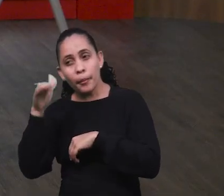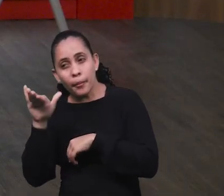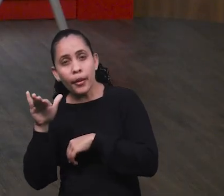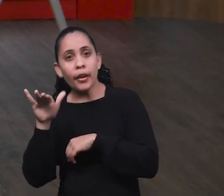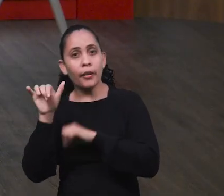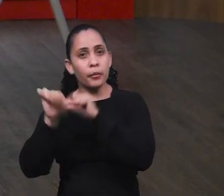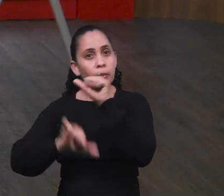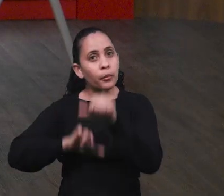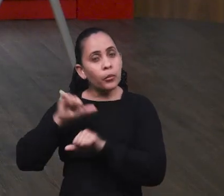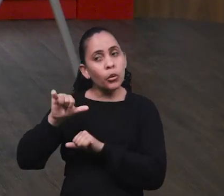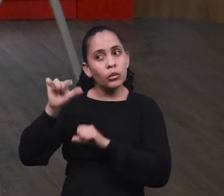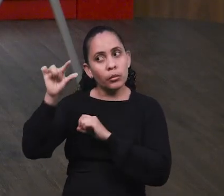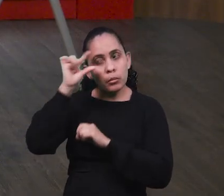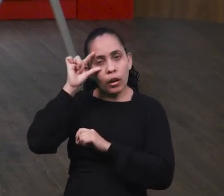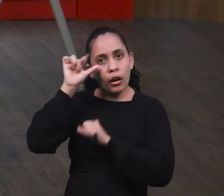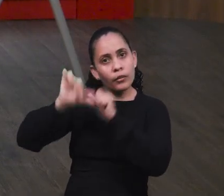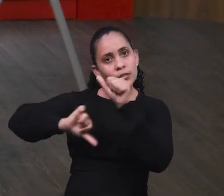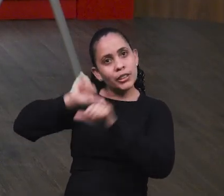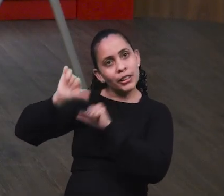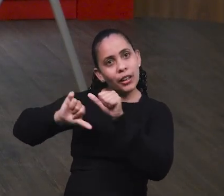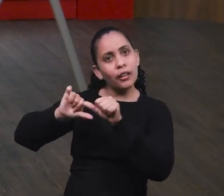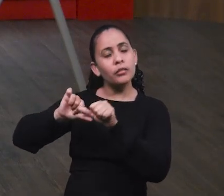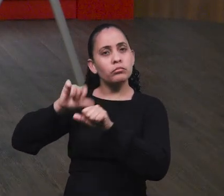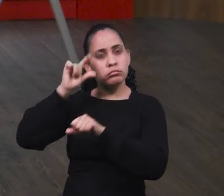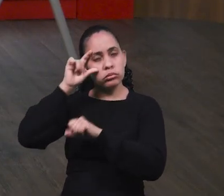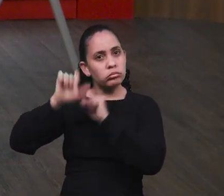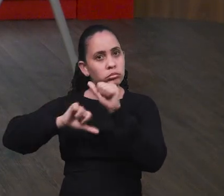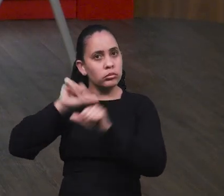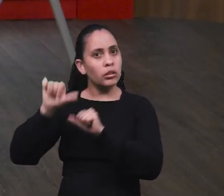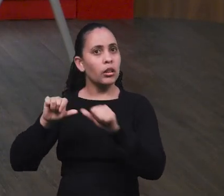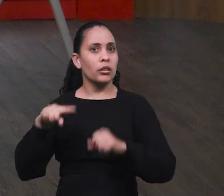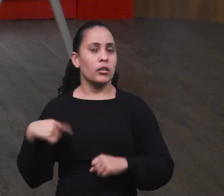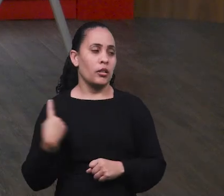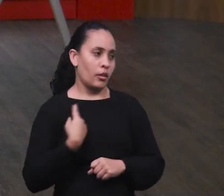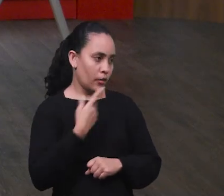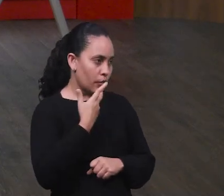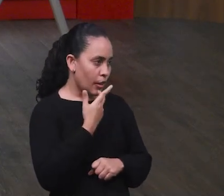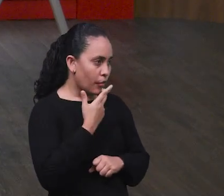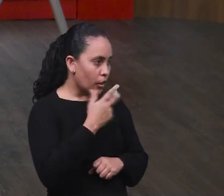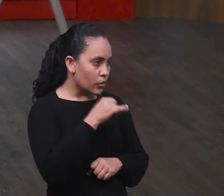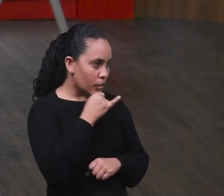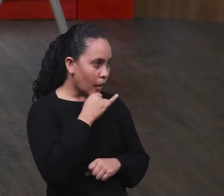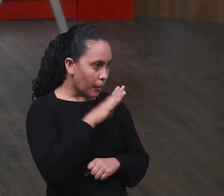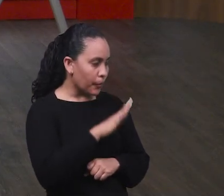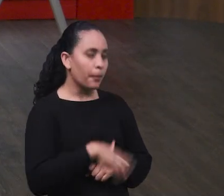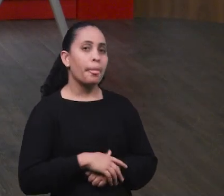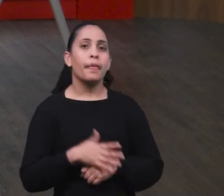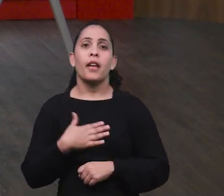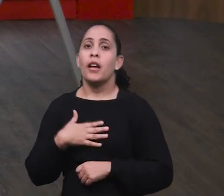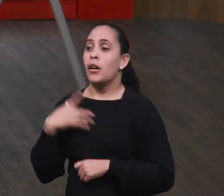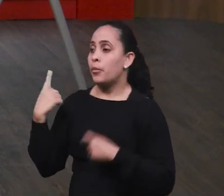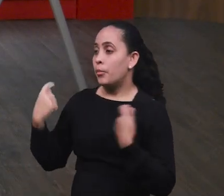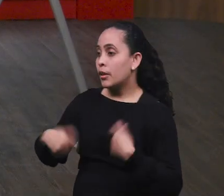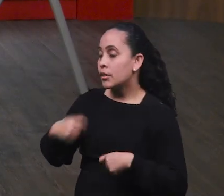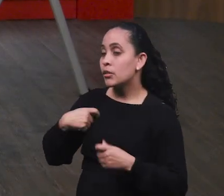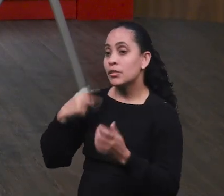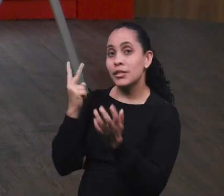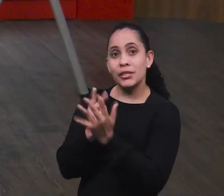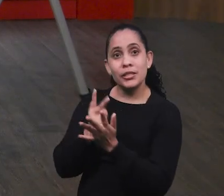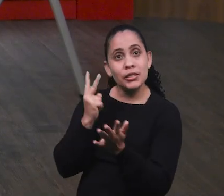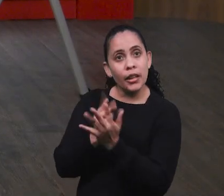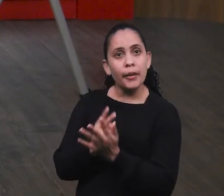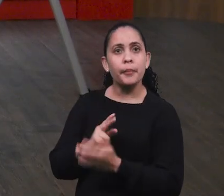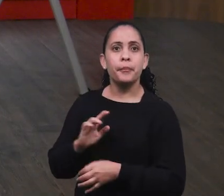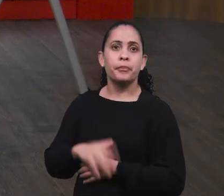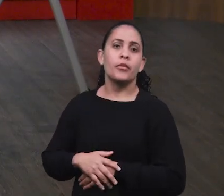e muda a lente agora, e daqui a pouco aumentou mais um pouco. É isso que você está querendo falar? Isso. Eu preciso sempre.